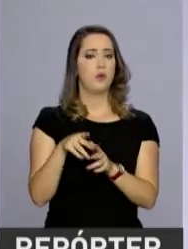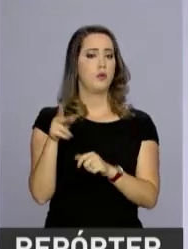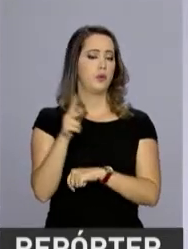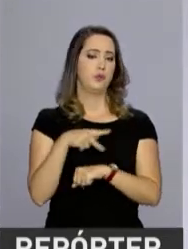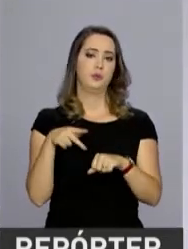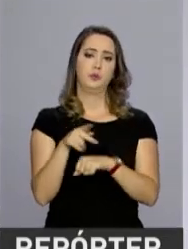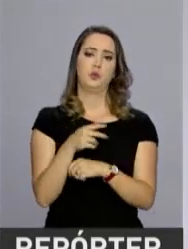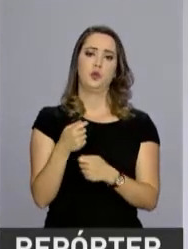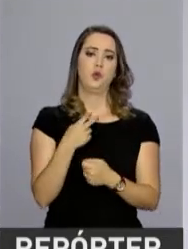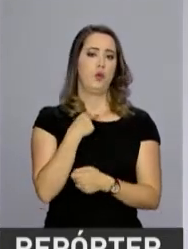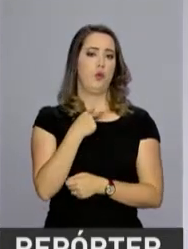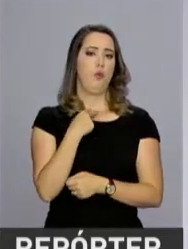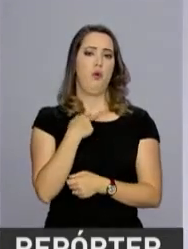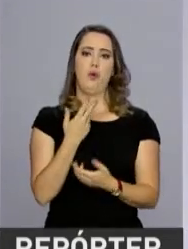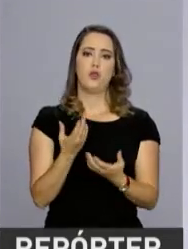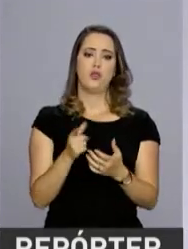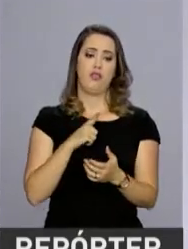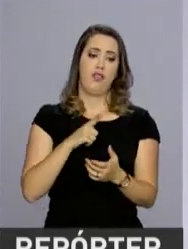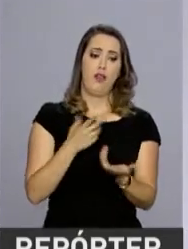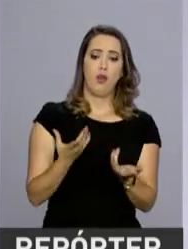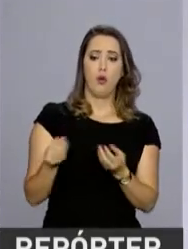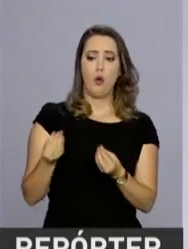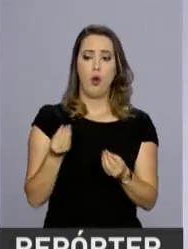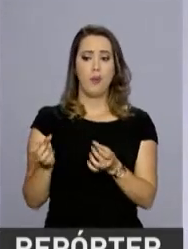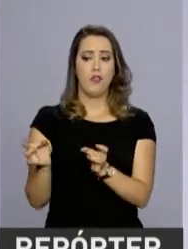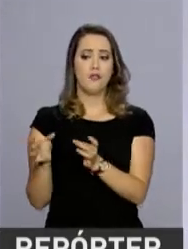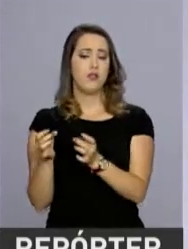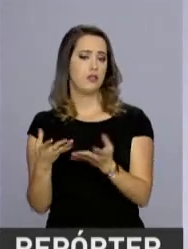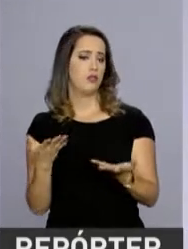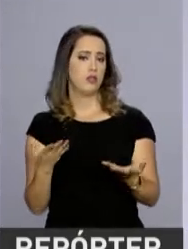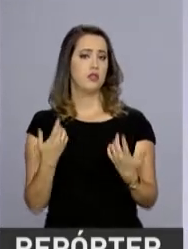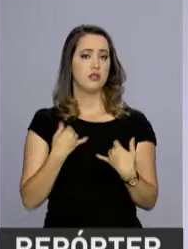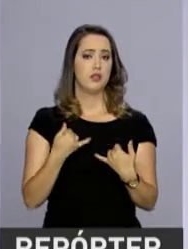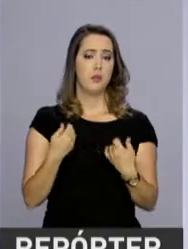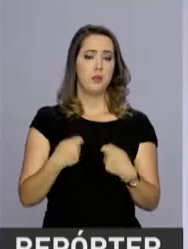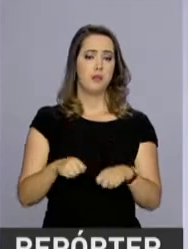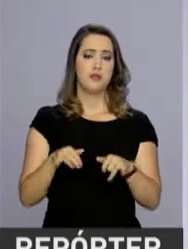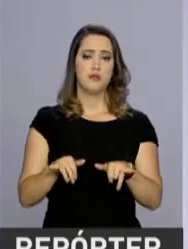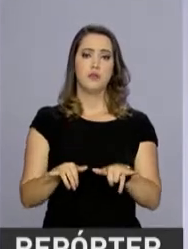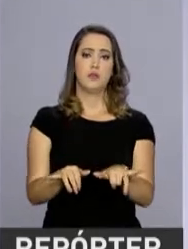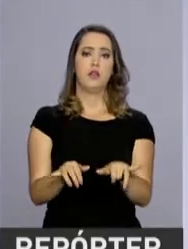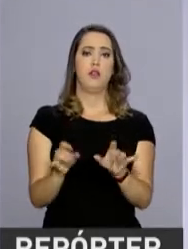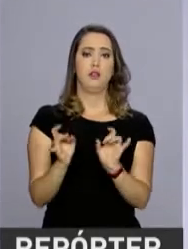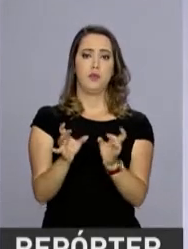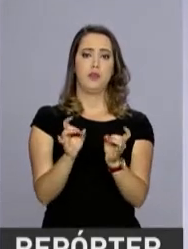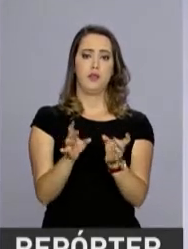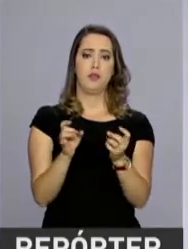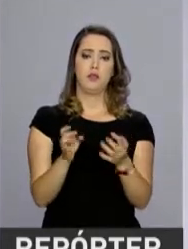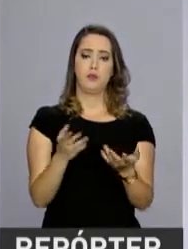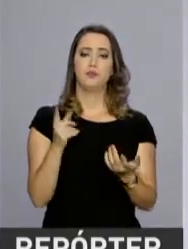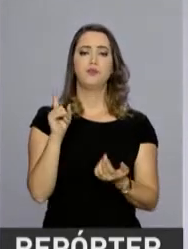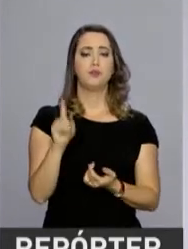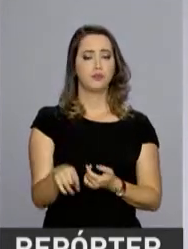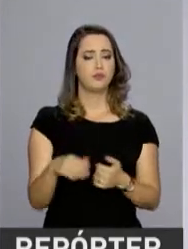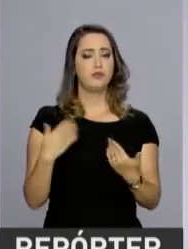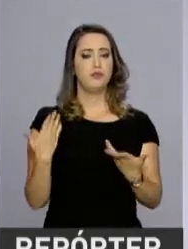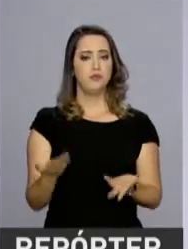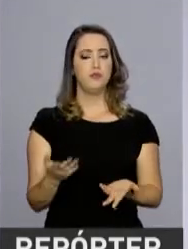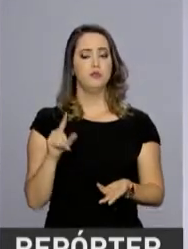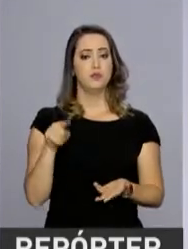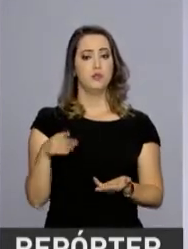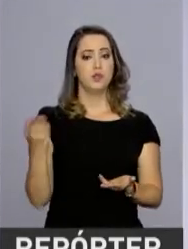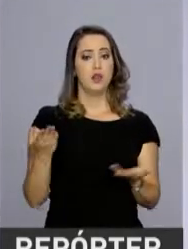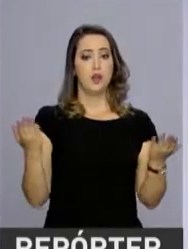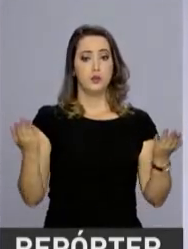você não tiver meios e modos de fazer chegar isso a população e o supermercado é exatamente isso